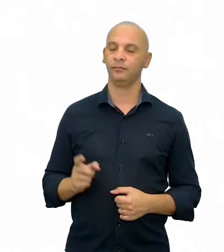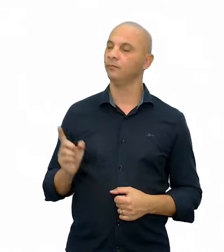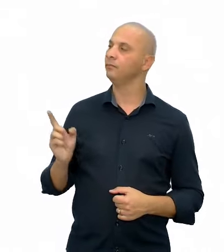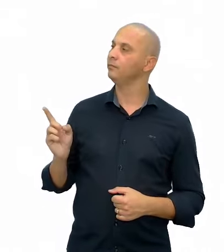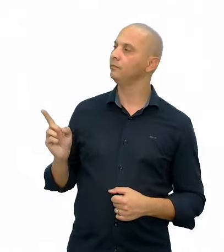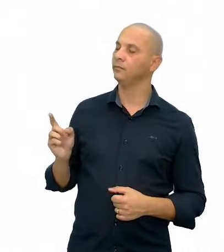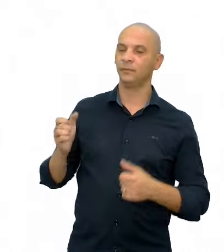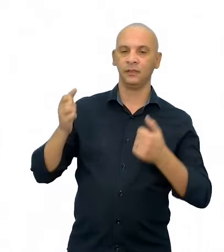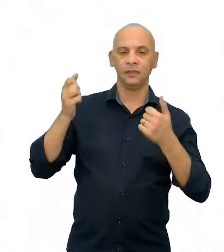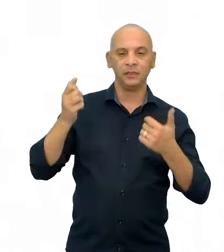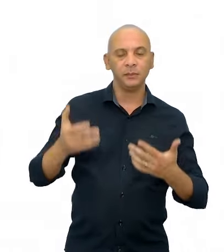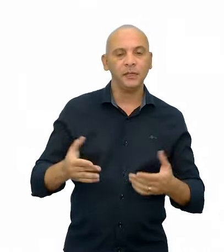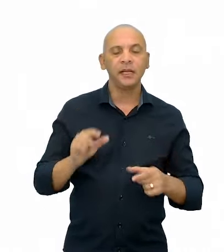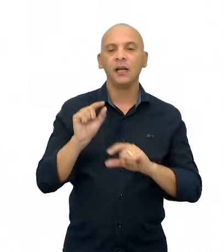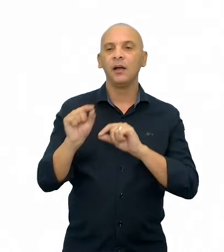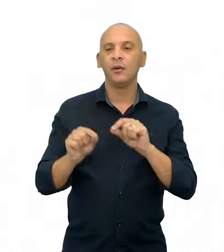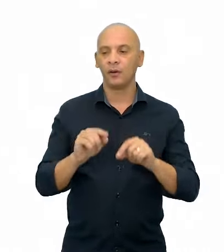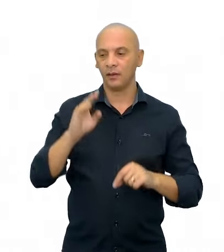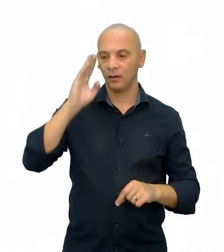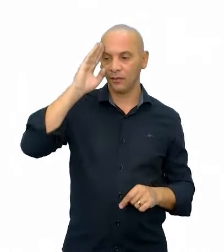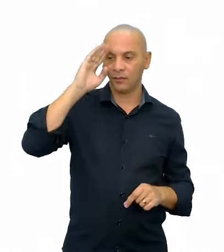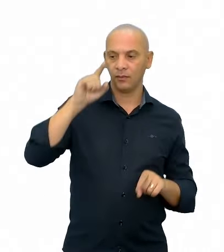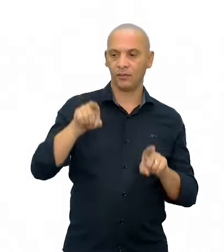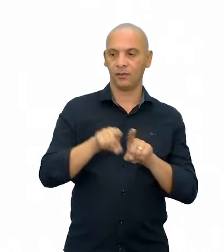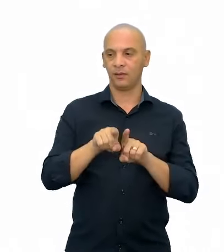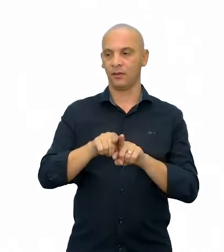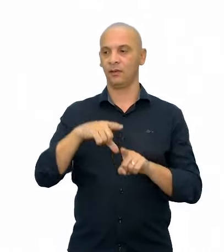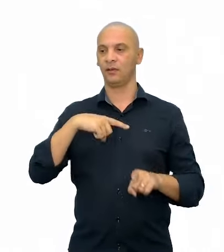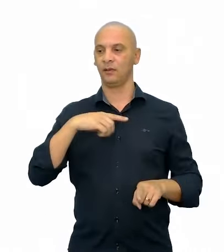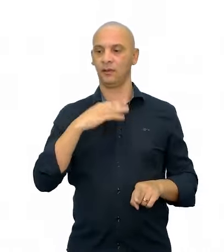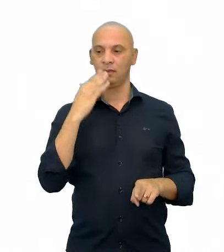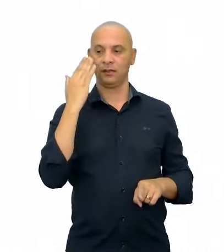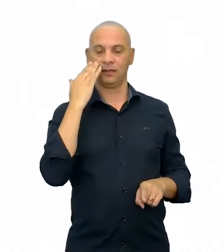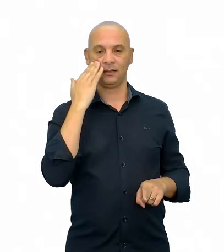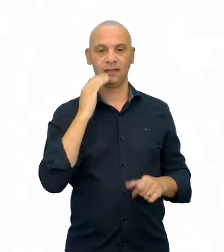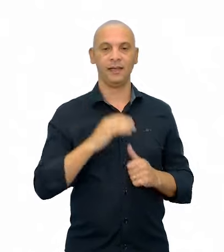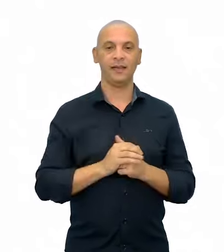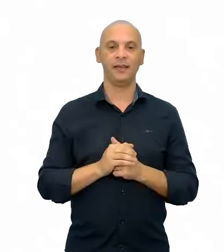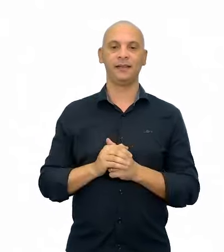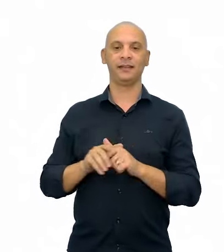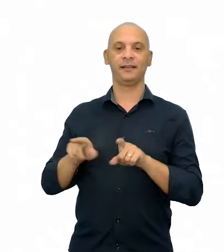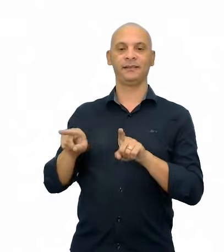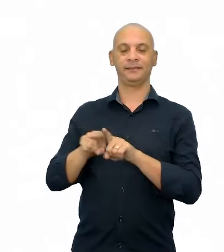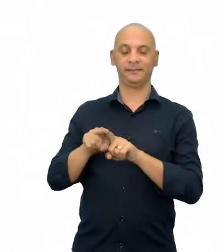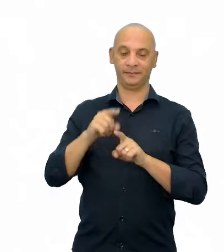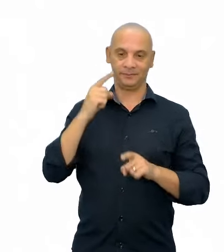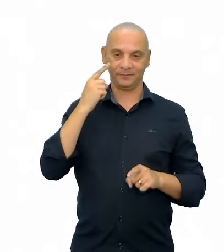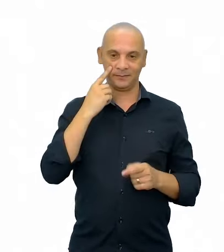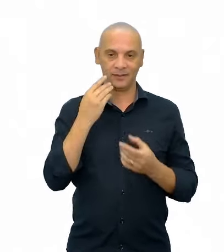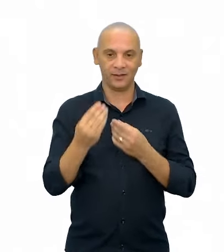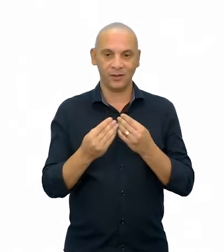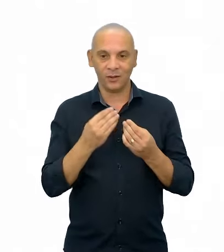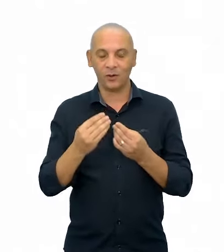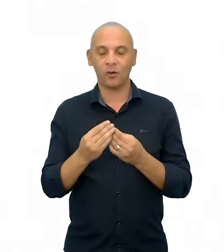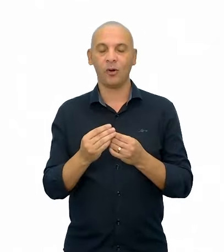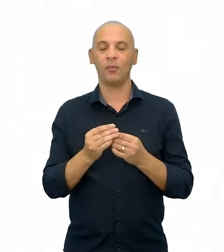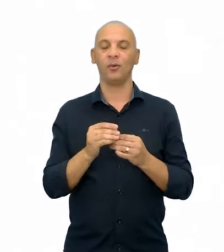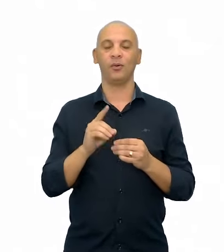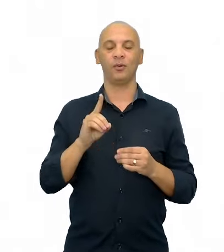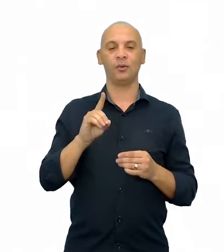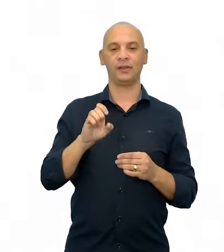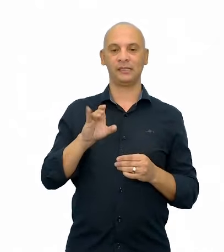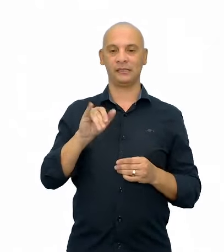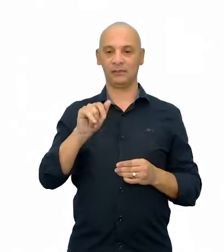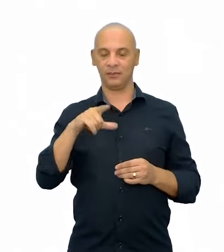Enfatize, né? Primeira coisa, enfatize que as operações aritméticas envolvendo números racionais no formato decimal se